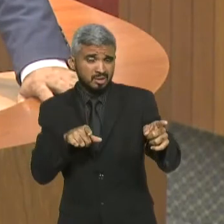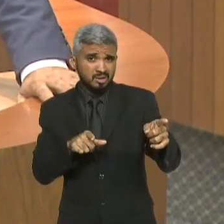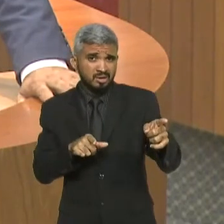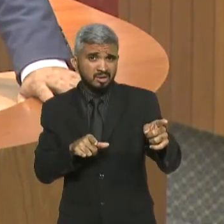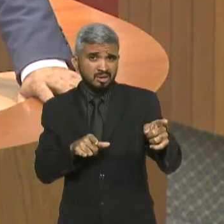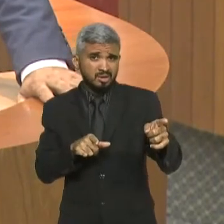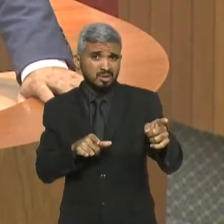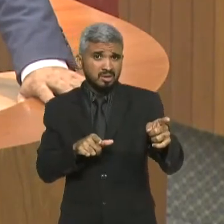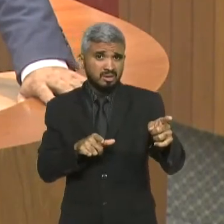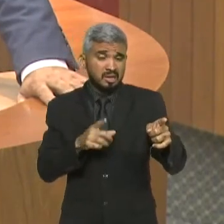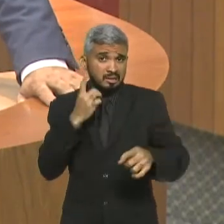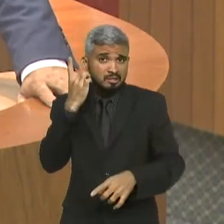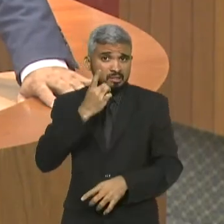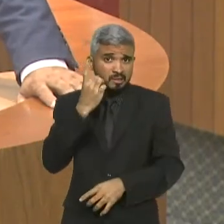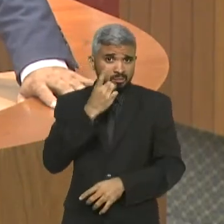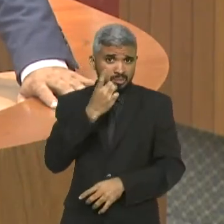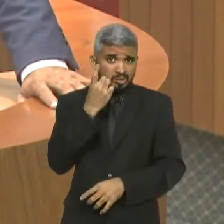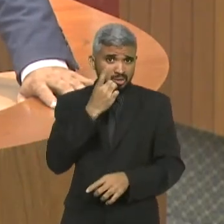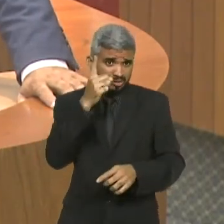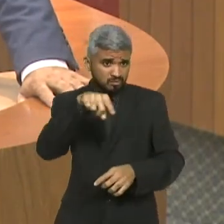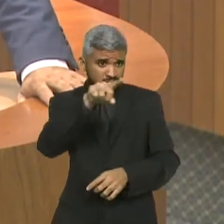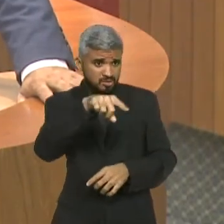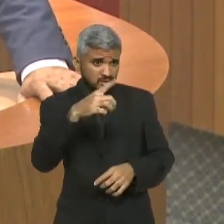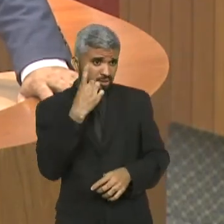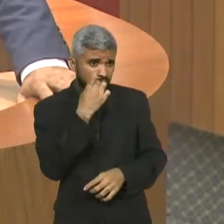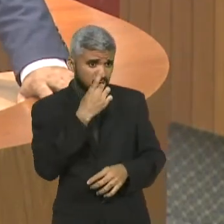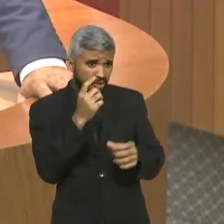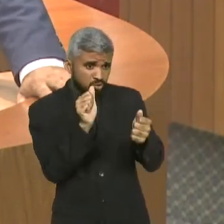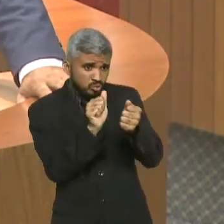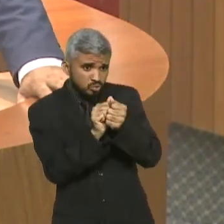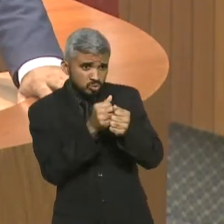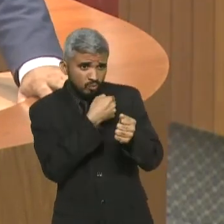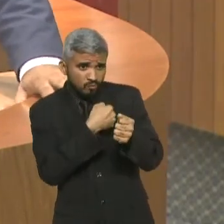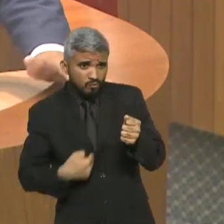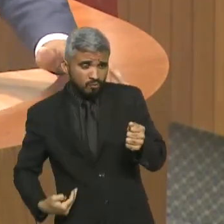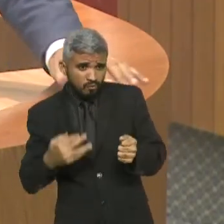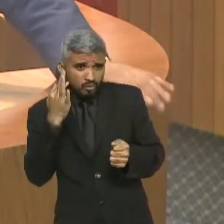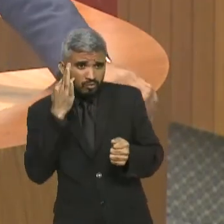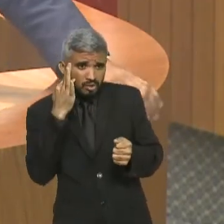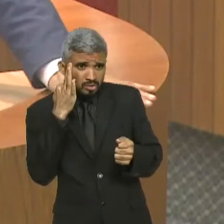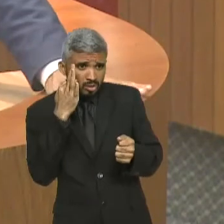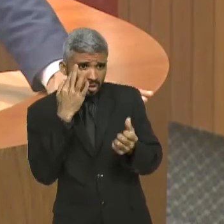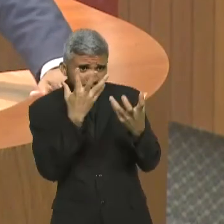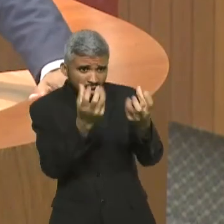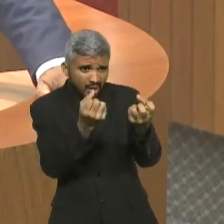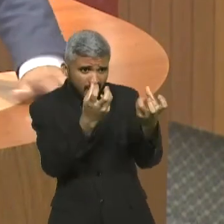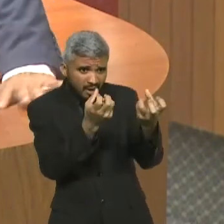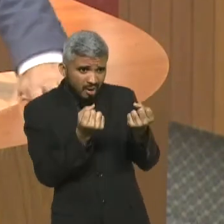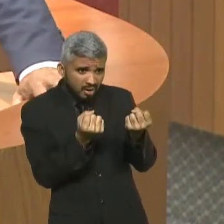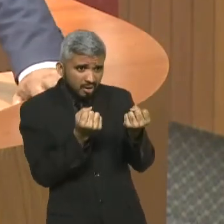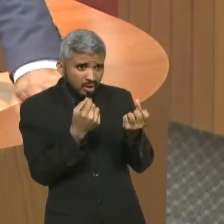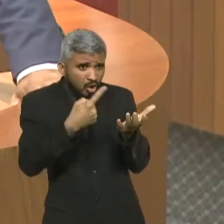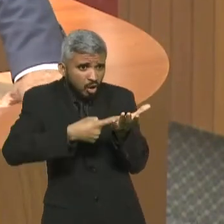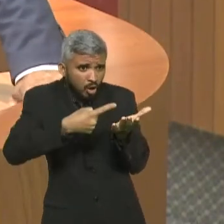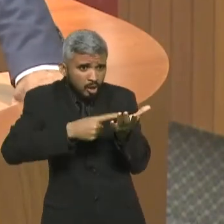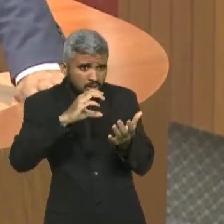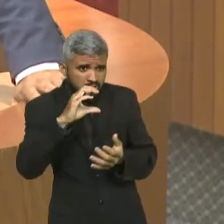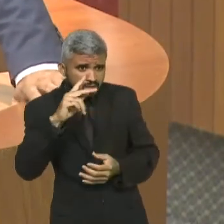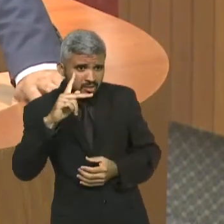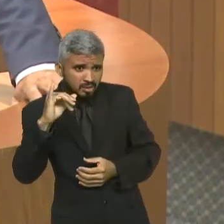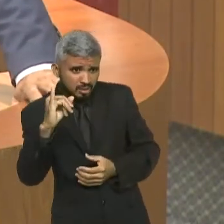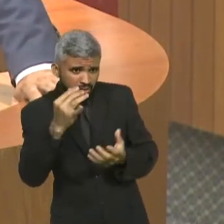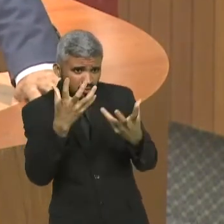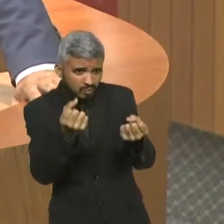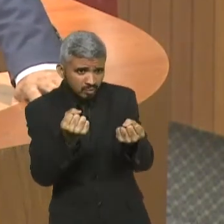Se os deputados da base toparem, a gente abre a CPI para investigar. Só de propina